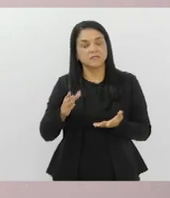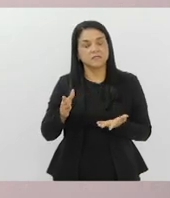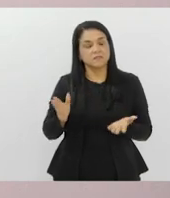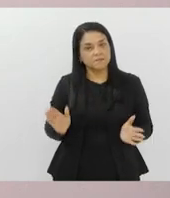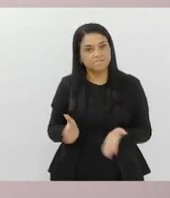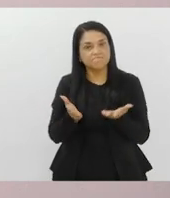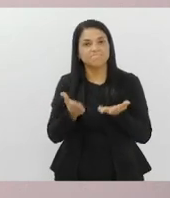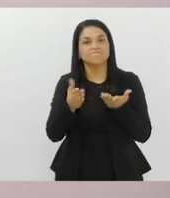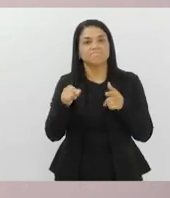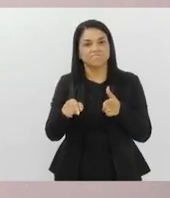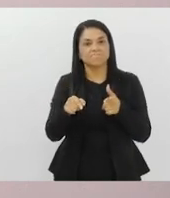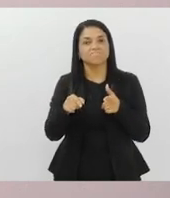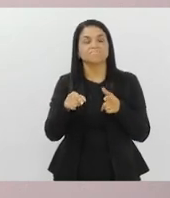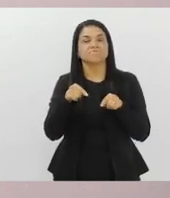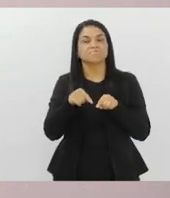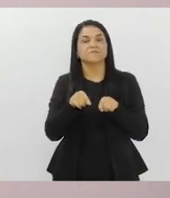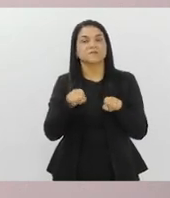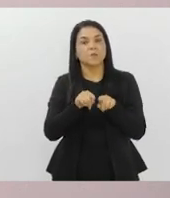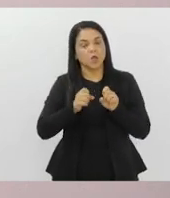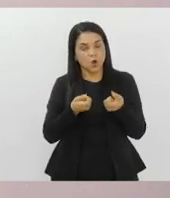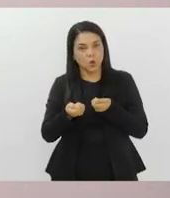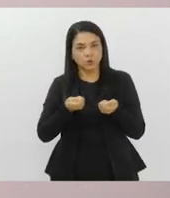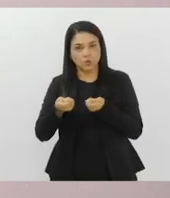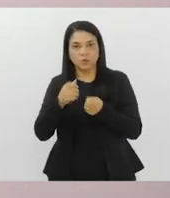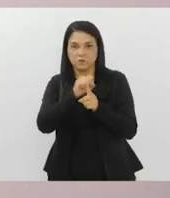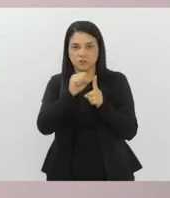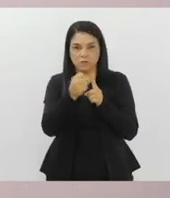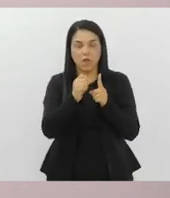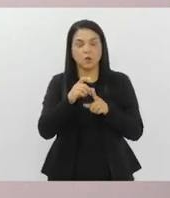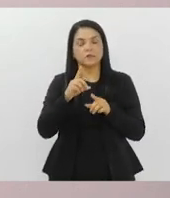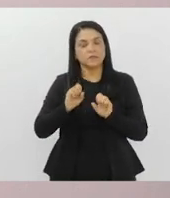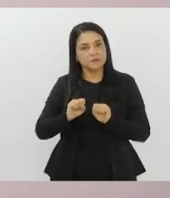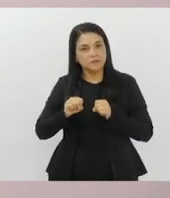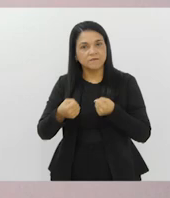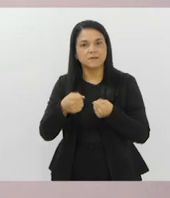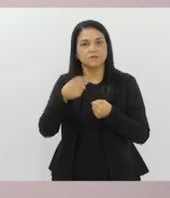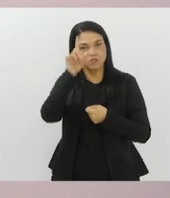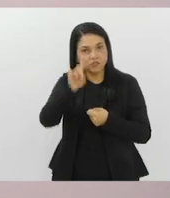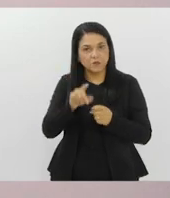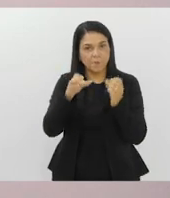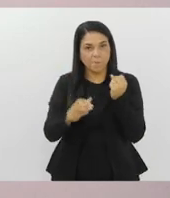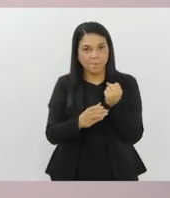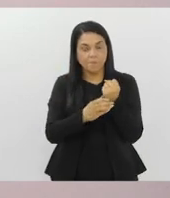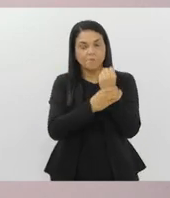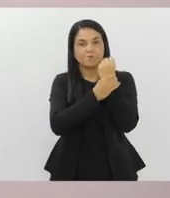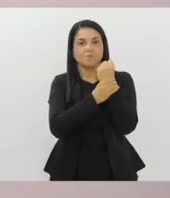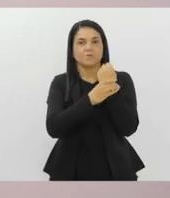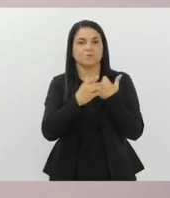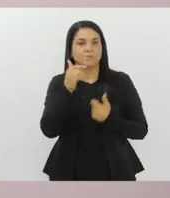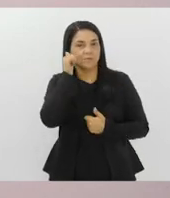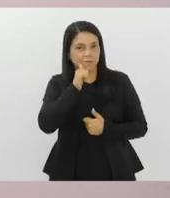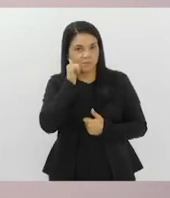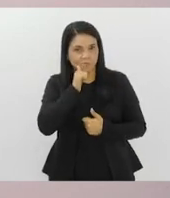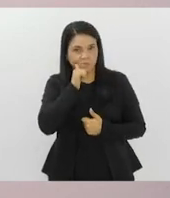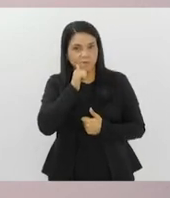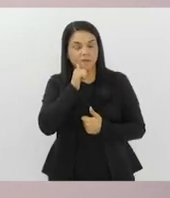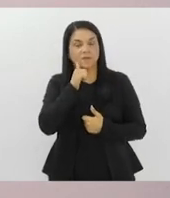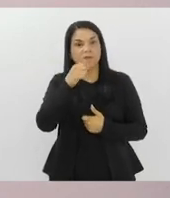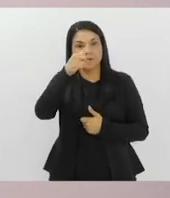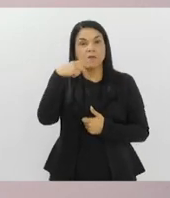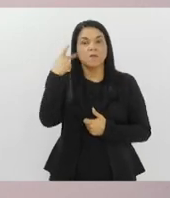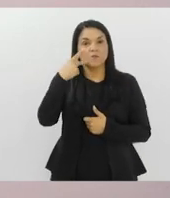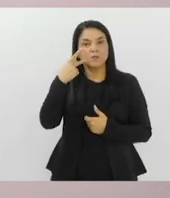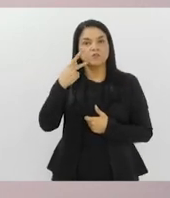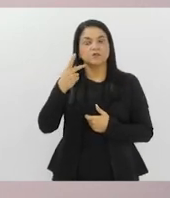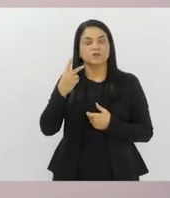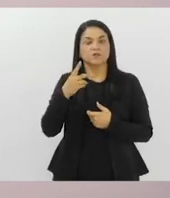controle social e da Comissão de Defesa dos Direitos da Mulher, para que sejam políticas implementadas nos municípios. Uma coisa que é